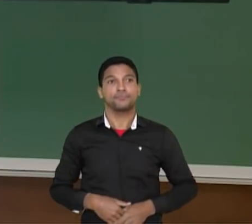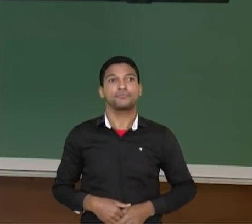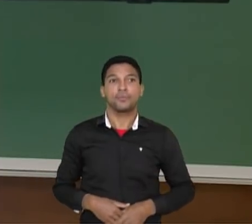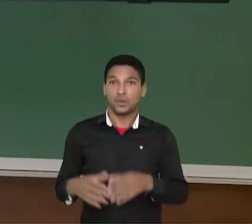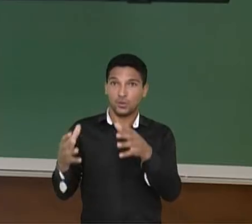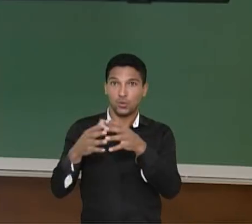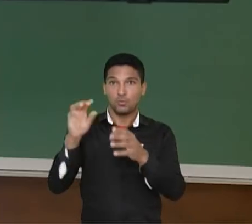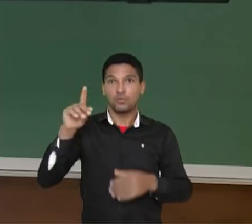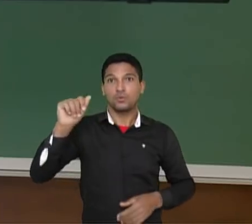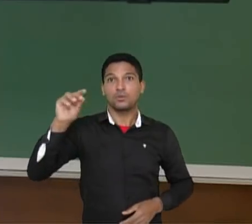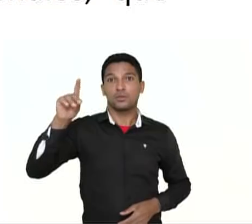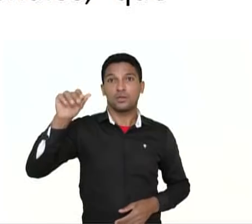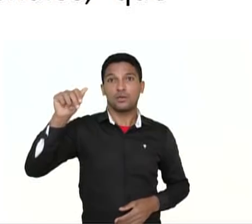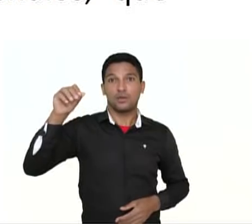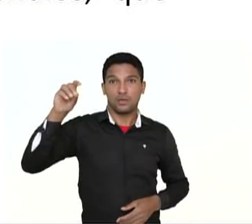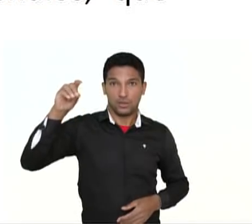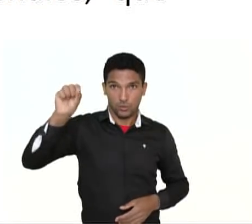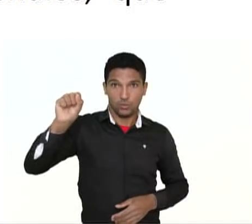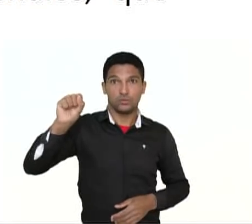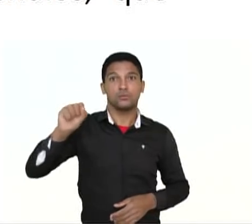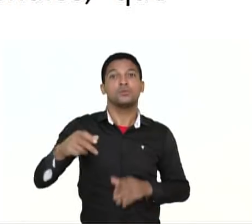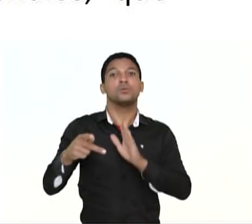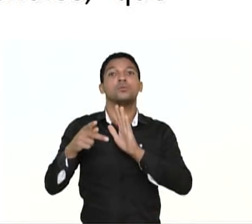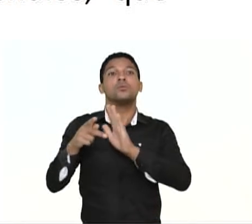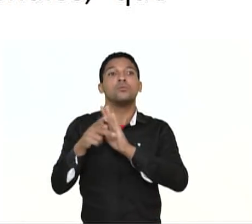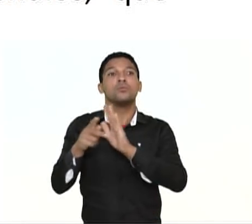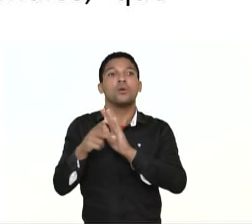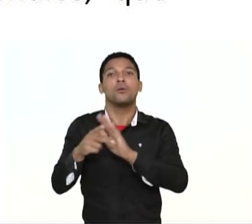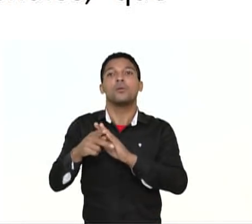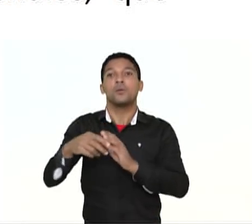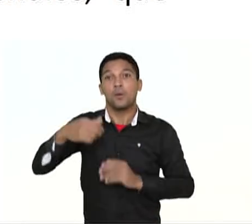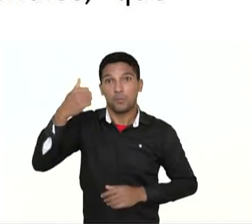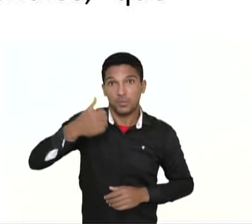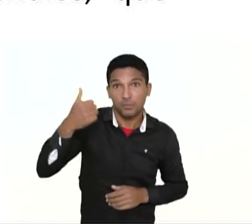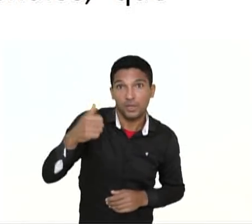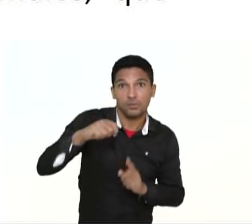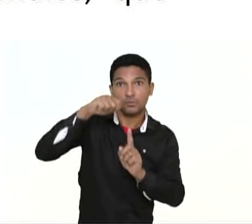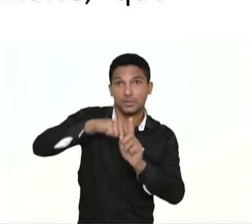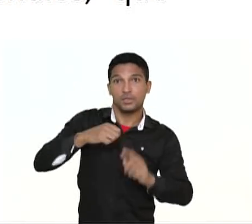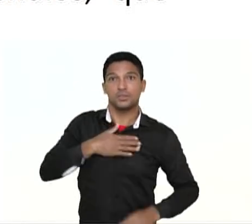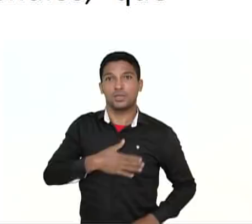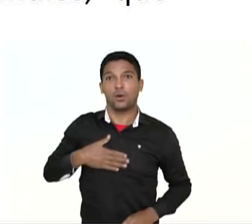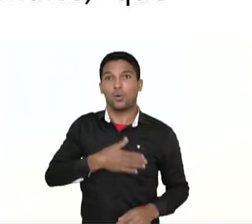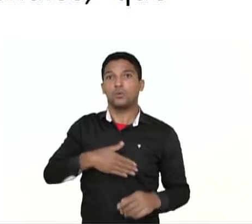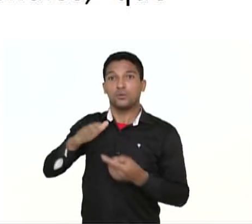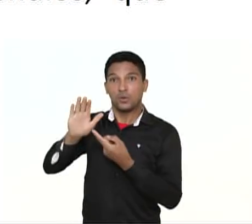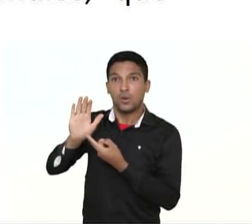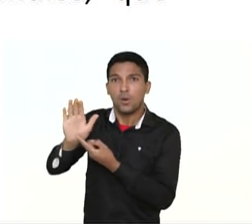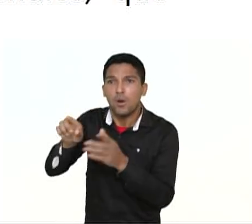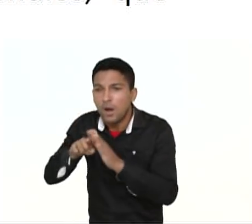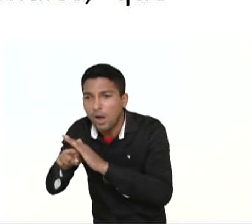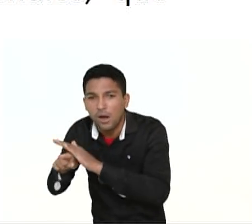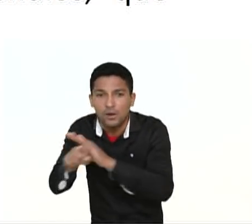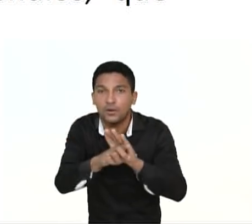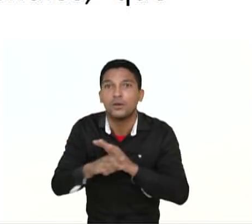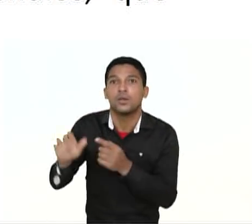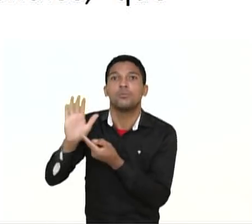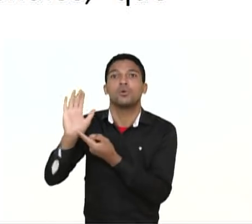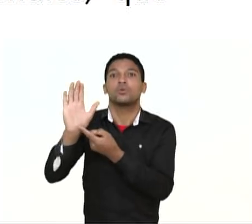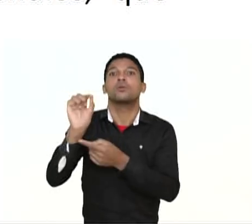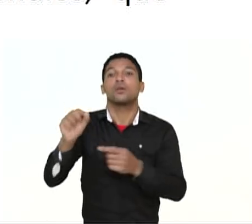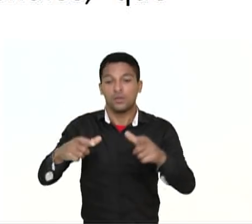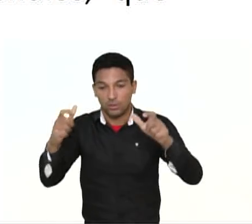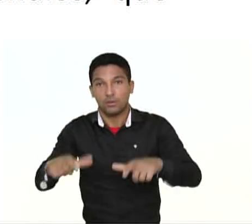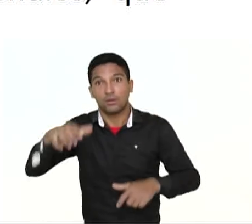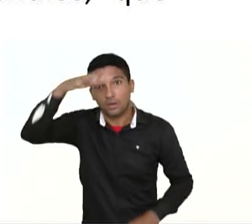Nacional de Pesquisas Espaciais, em 1º de agosto, mostraram mais de 6.800 incêndios na região amazônica